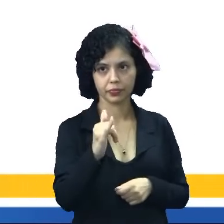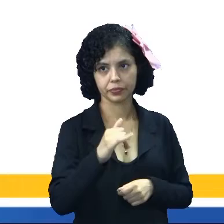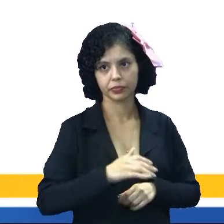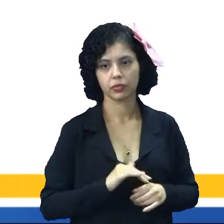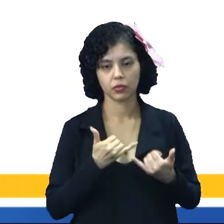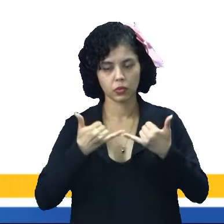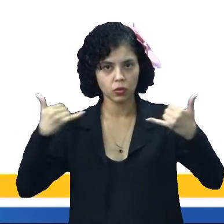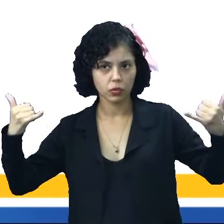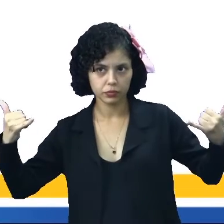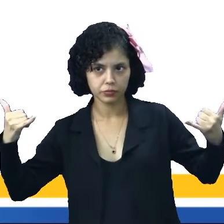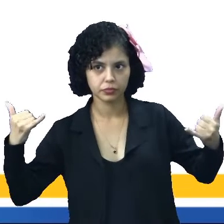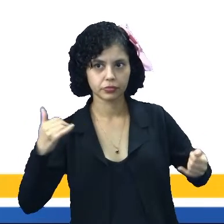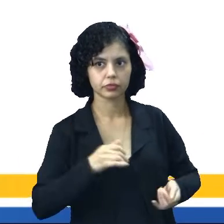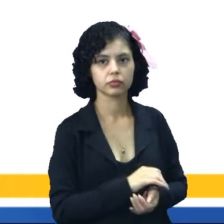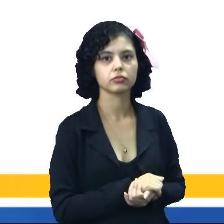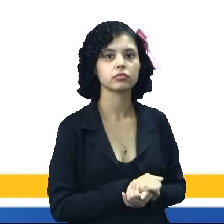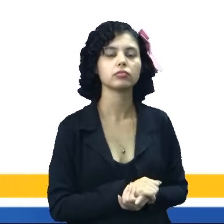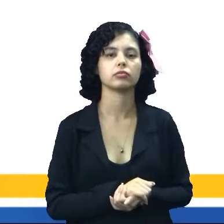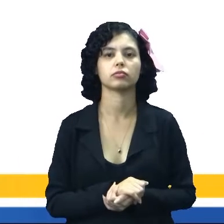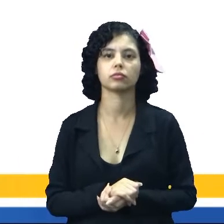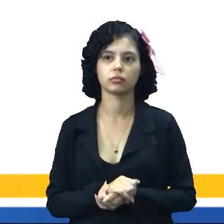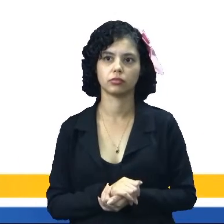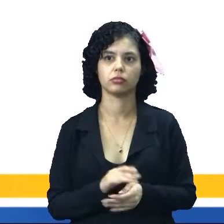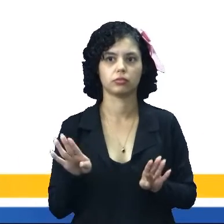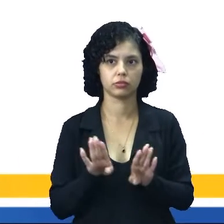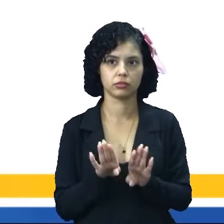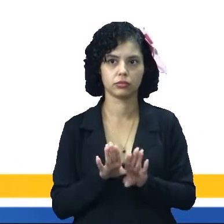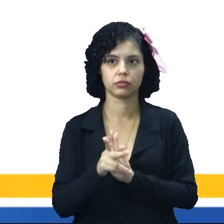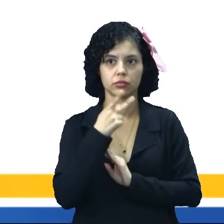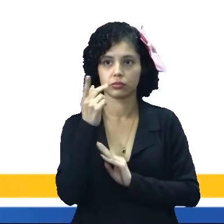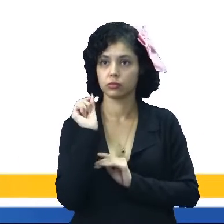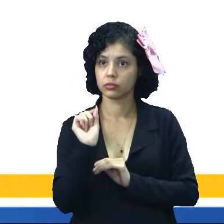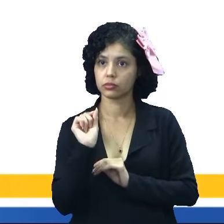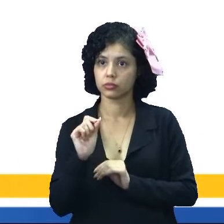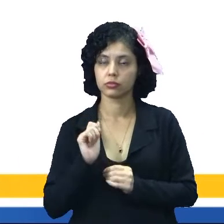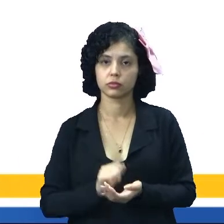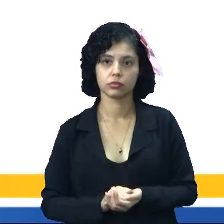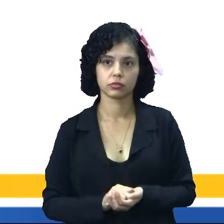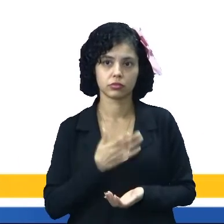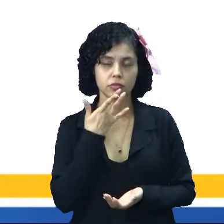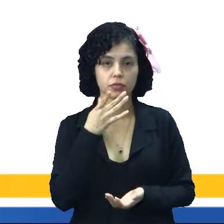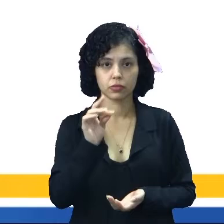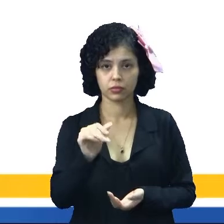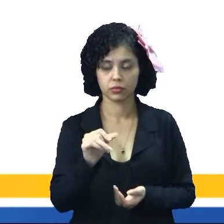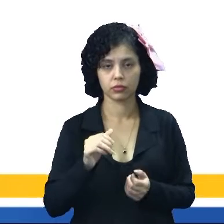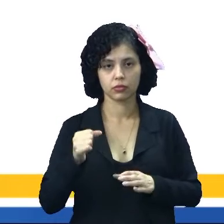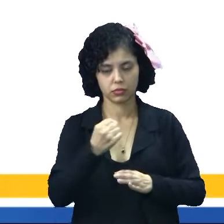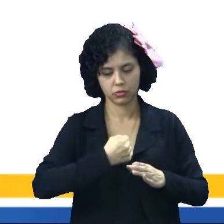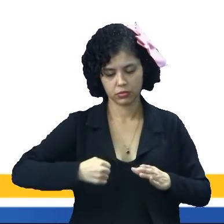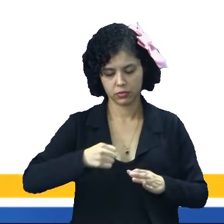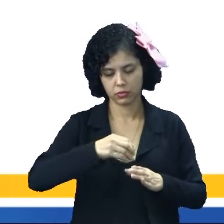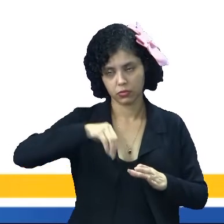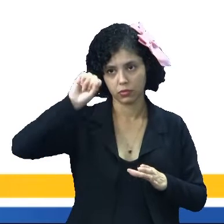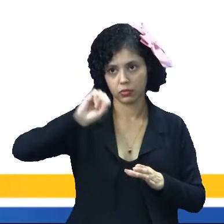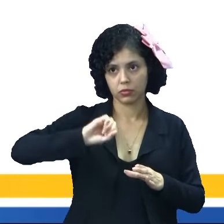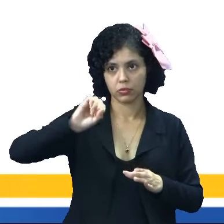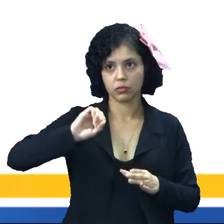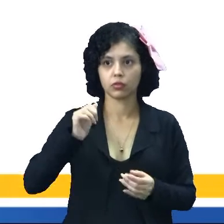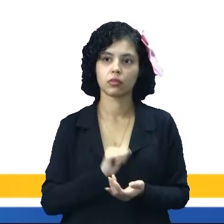de corrente elétrica, tá? E dentre os sais, a gente pode citar inclusive o sal de cozinha, que é